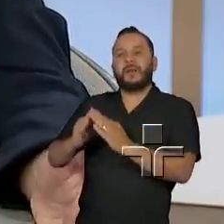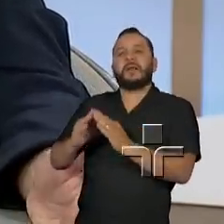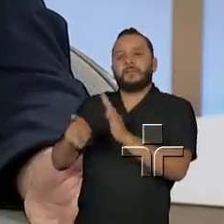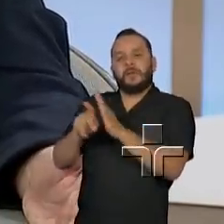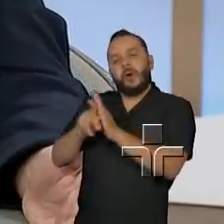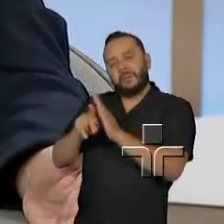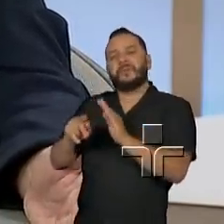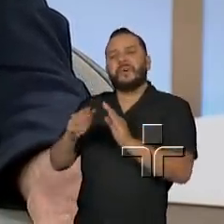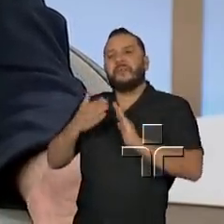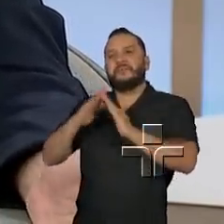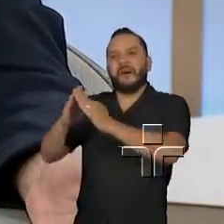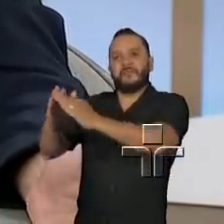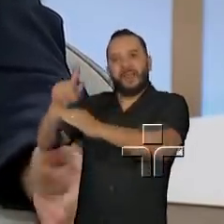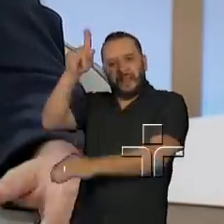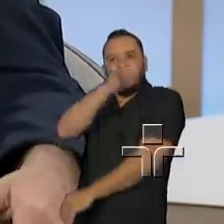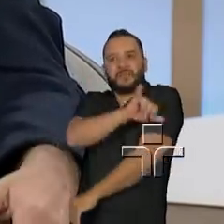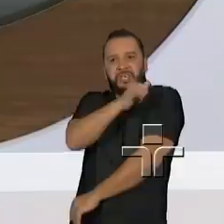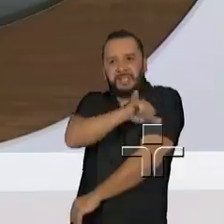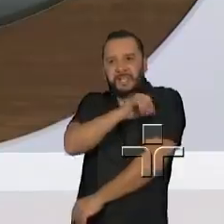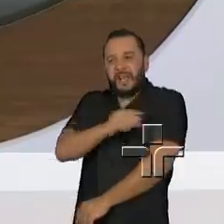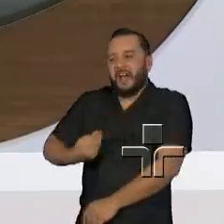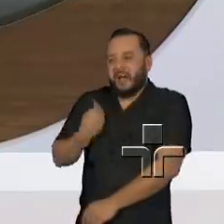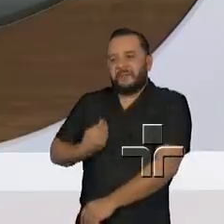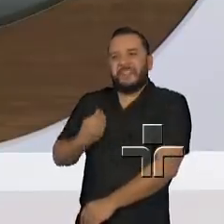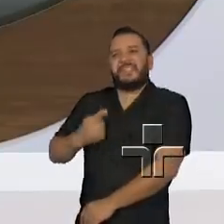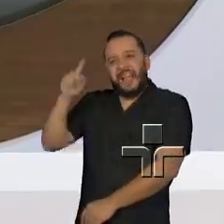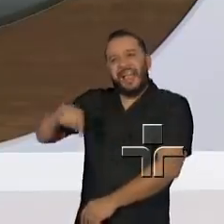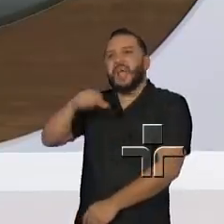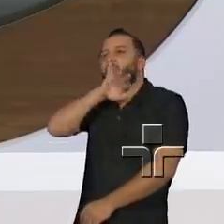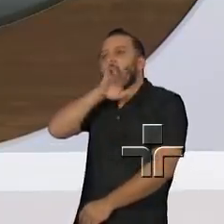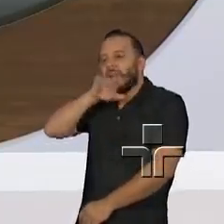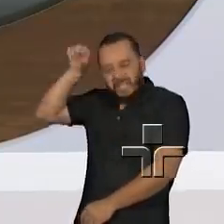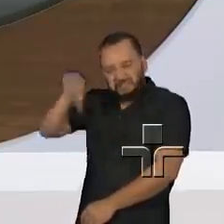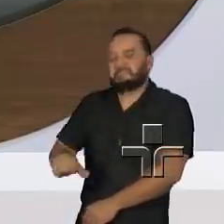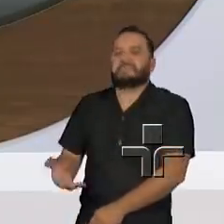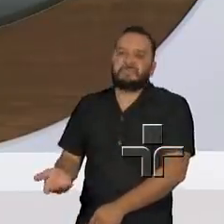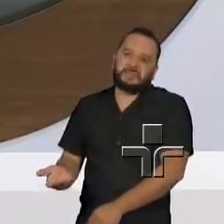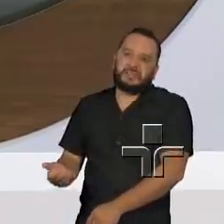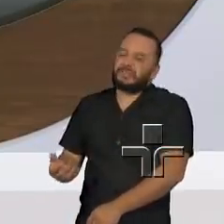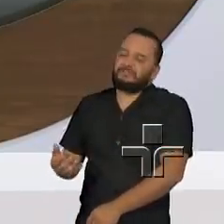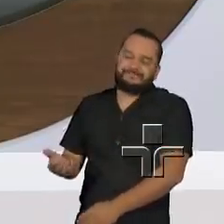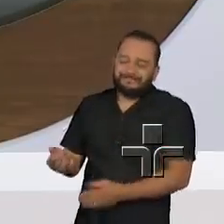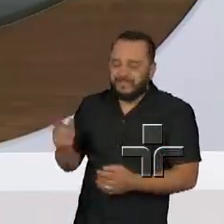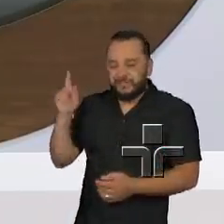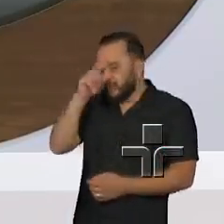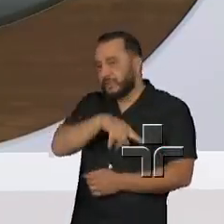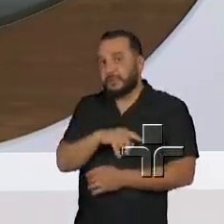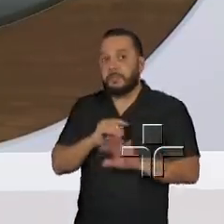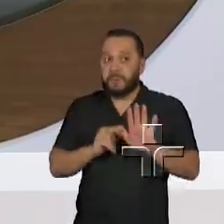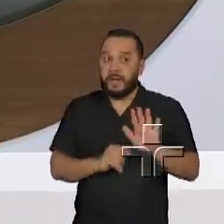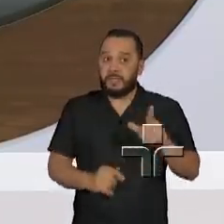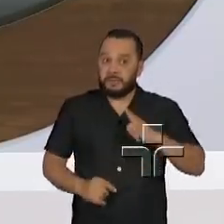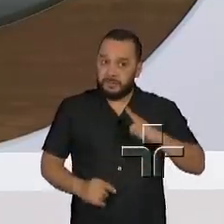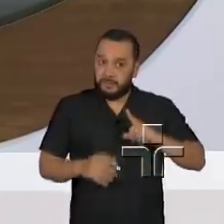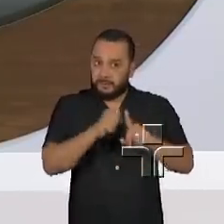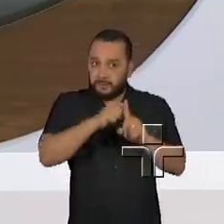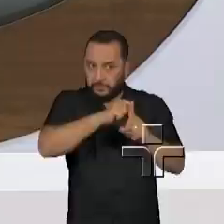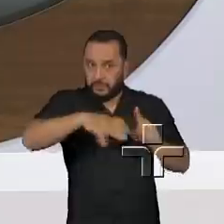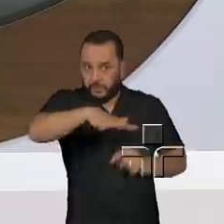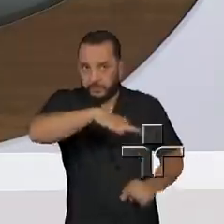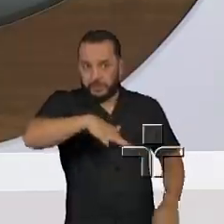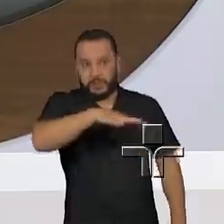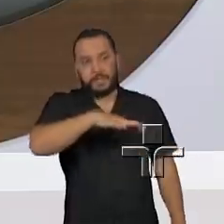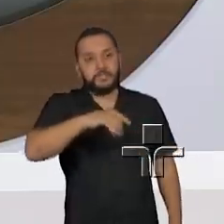vida é um inferno. E isso não faz sentido. Sim, mas a questão é, há uma parcela significativa da sociedade que vê